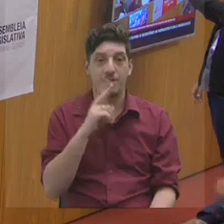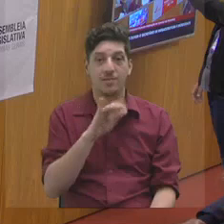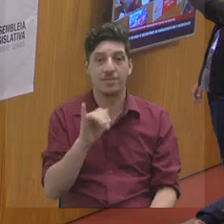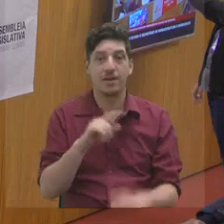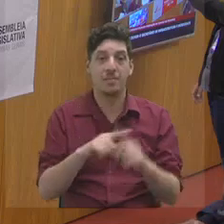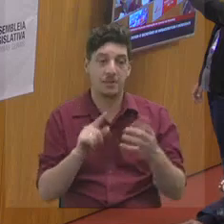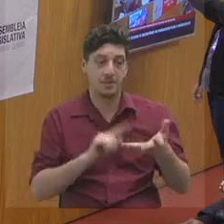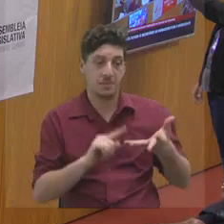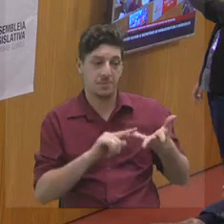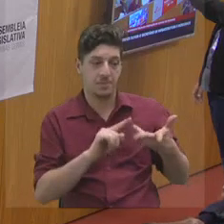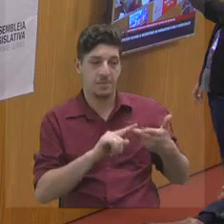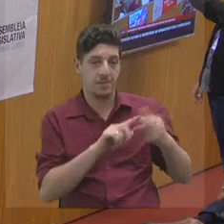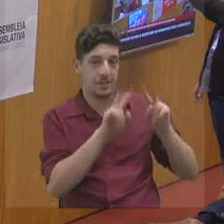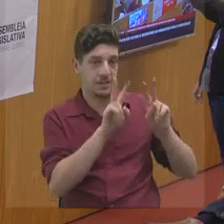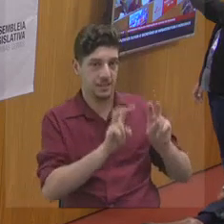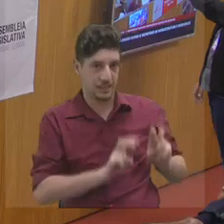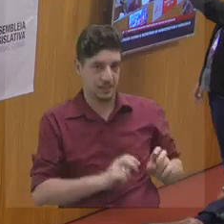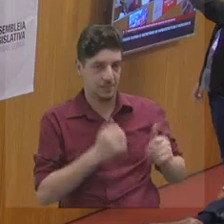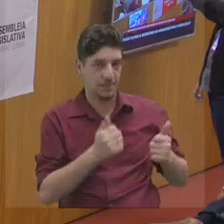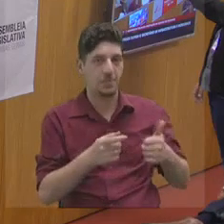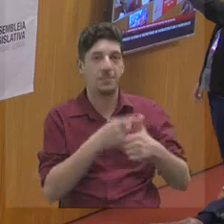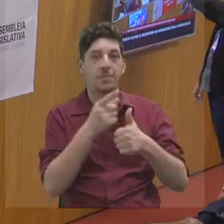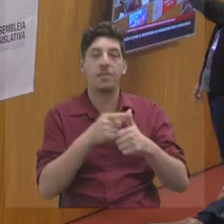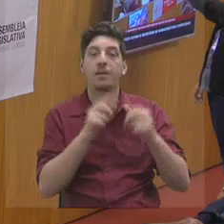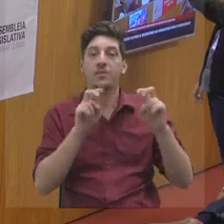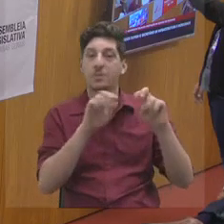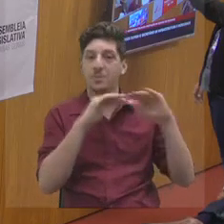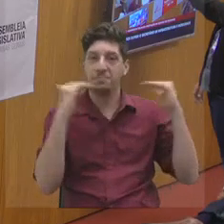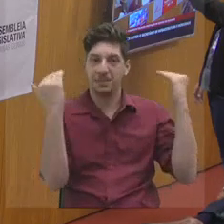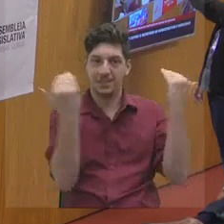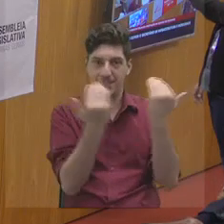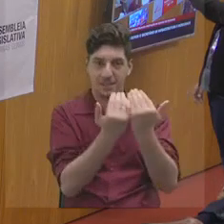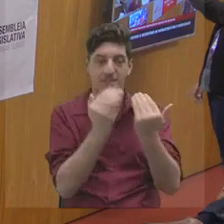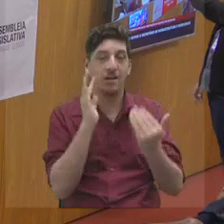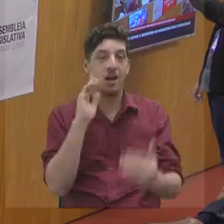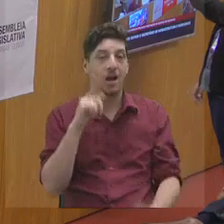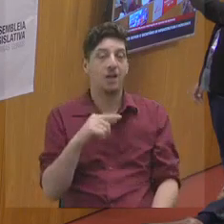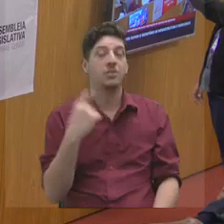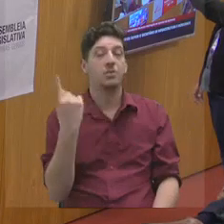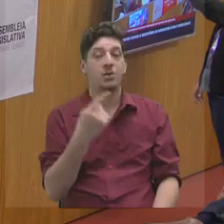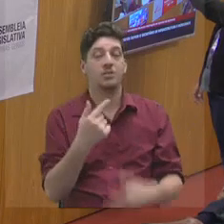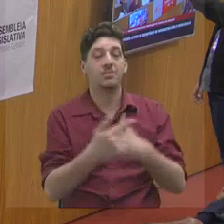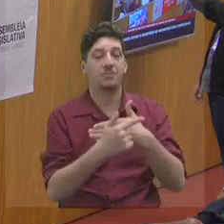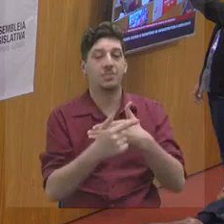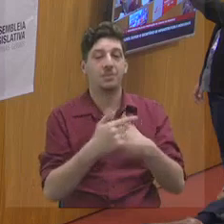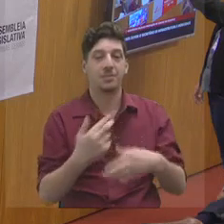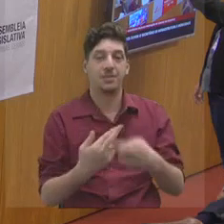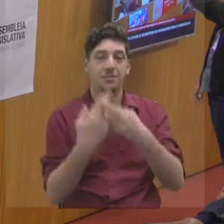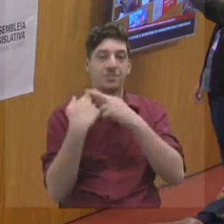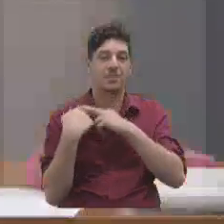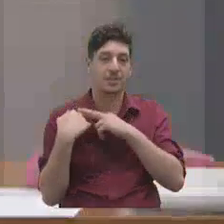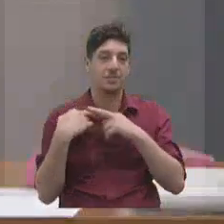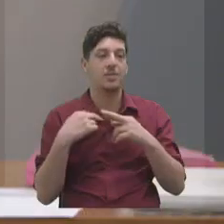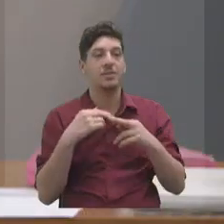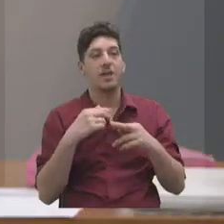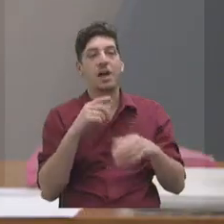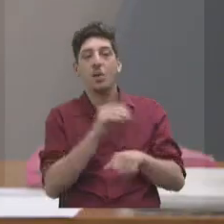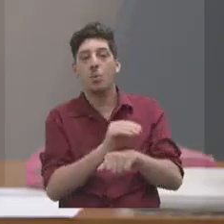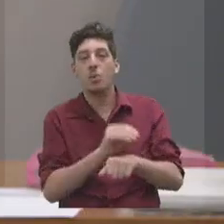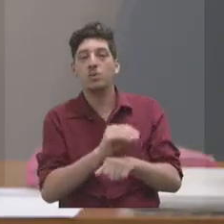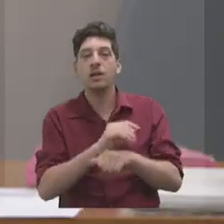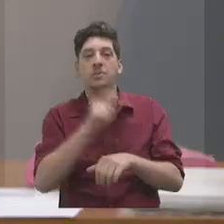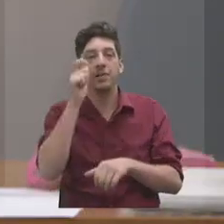o senhor trouxe então primeiro em relação ao Mineirão né acho que a gente tem um papel como gestor desse contrato de resguardar o interesse público né E